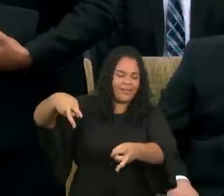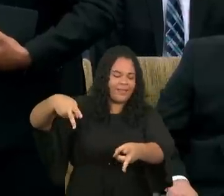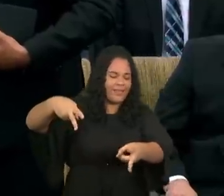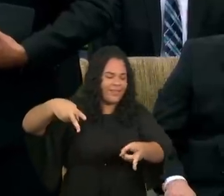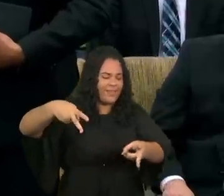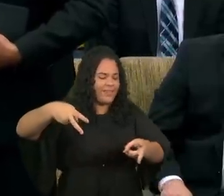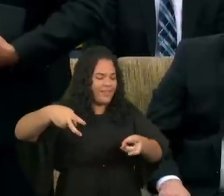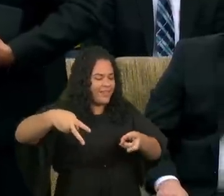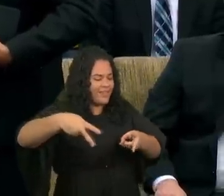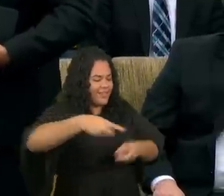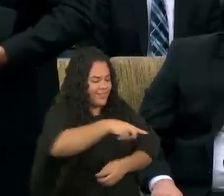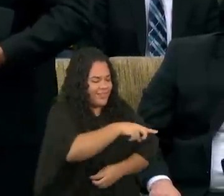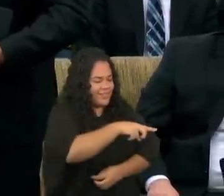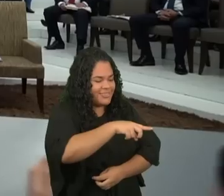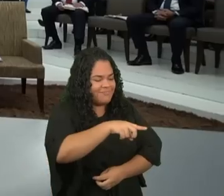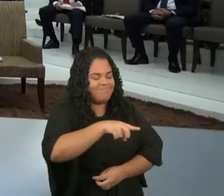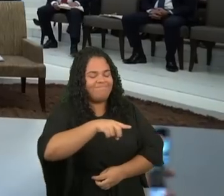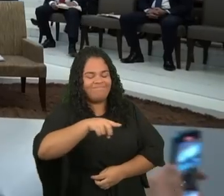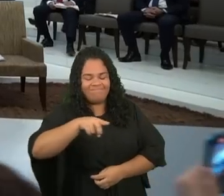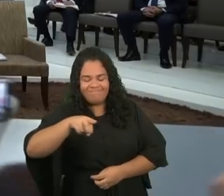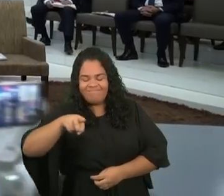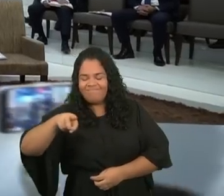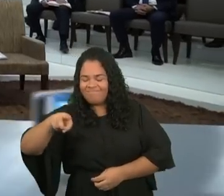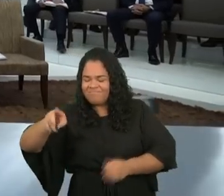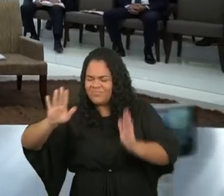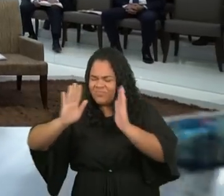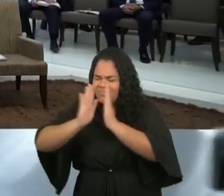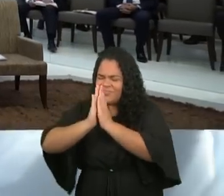preces, eu